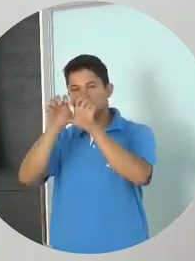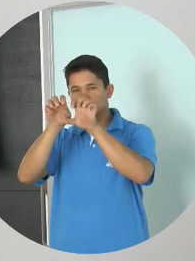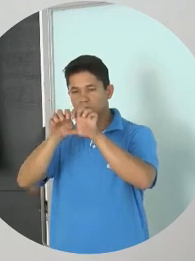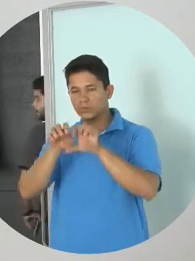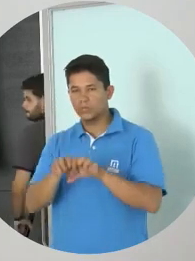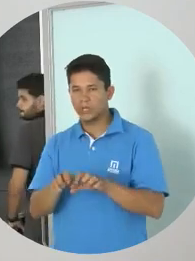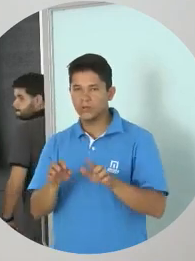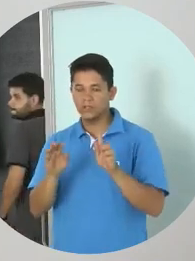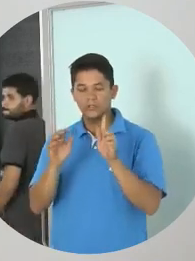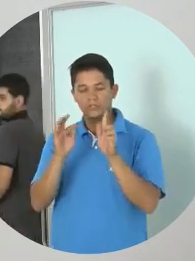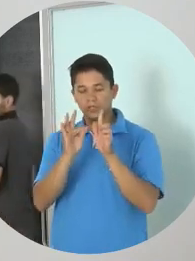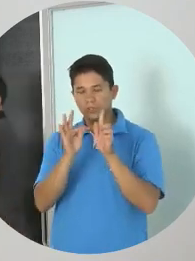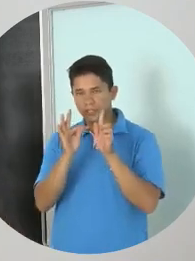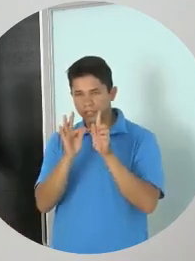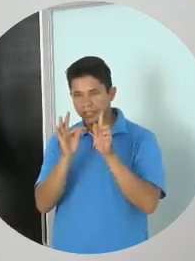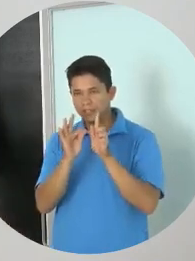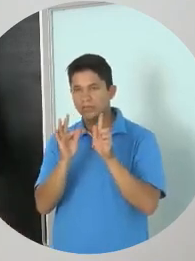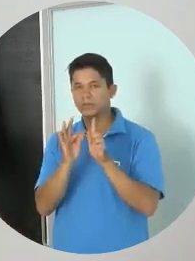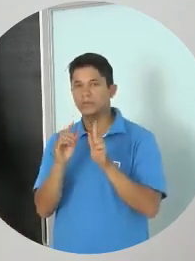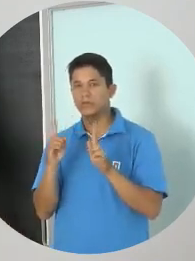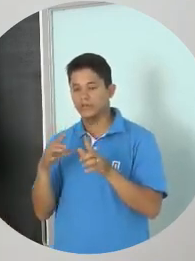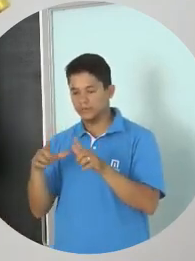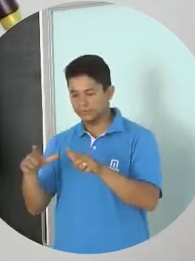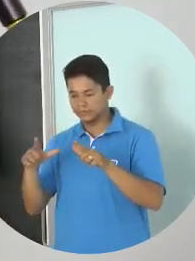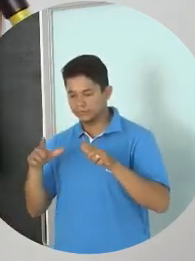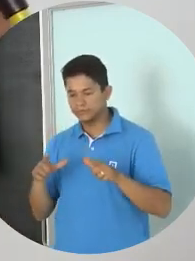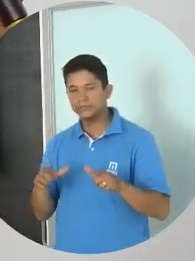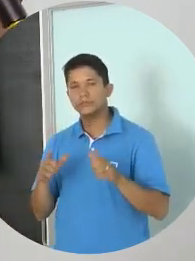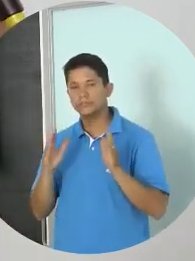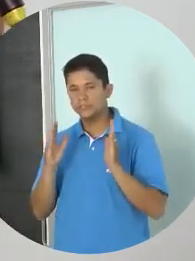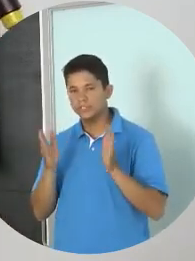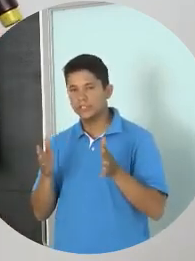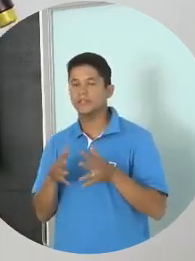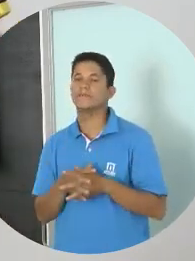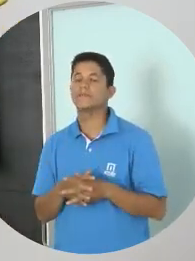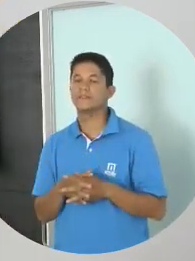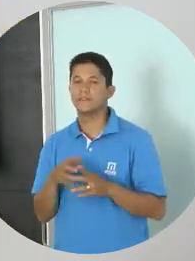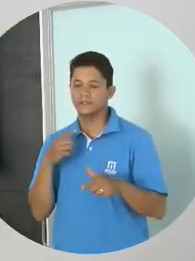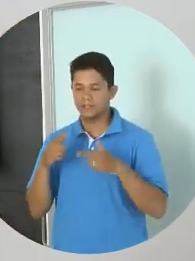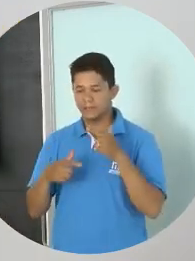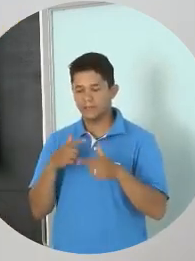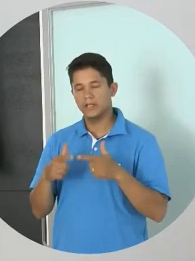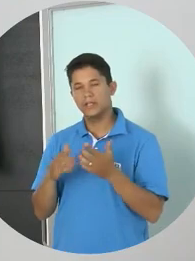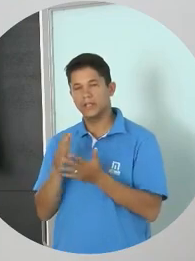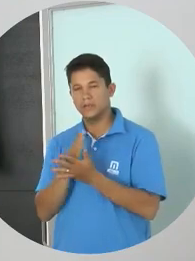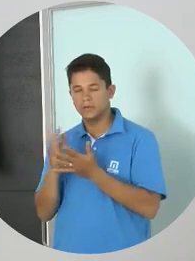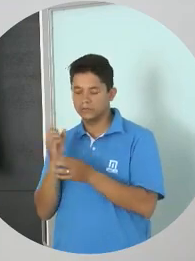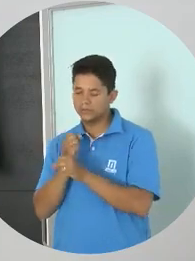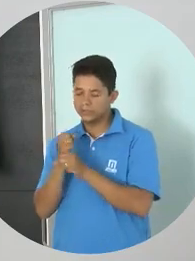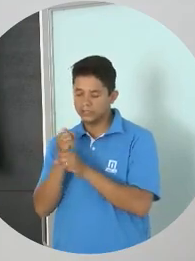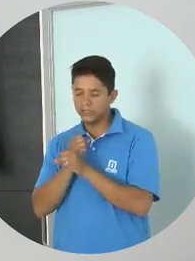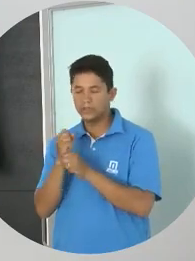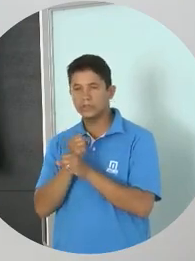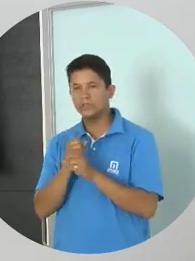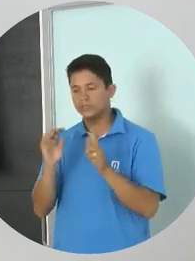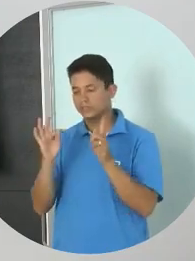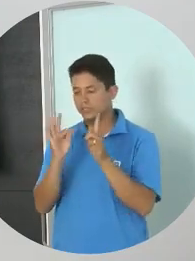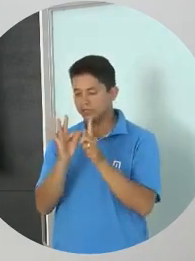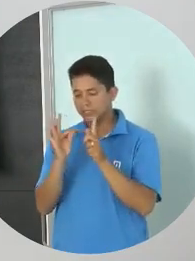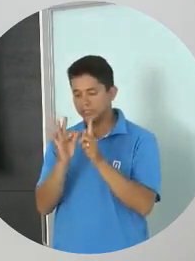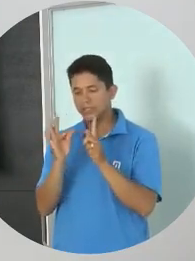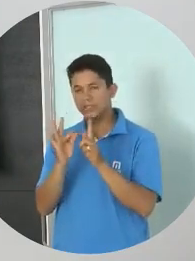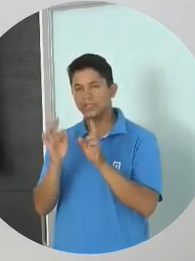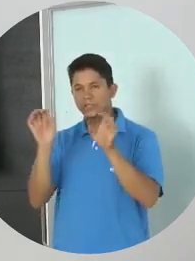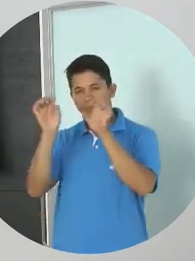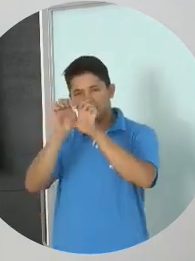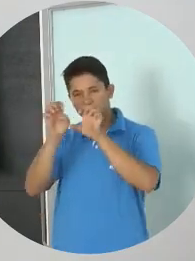habilitação para isso, trabalhei ao longo de alguns anos com essa parte de interface geotecnia e estrutura,